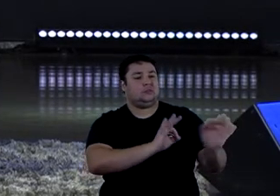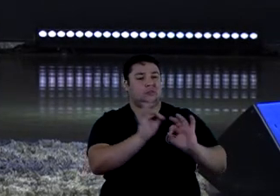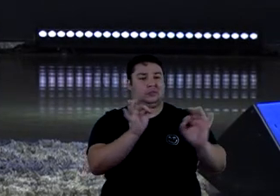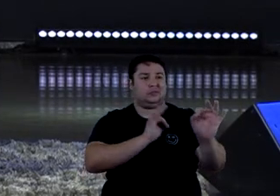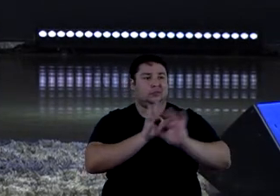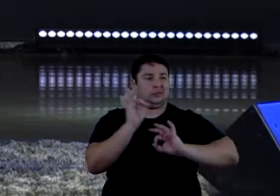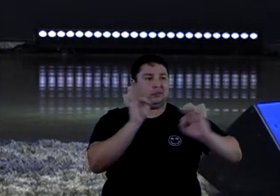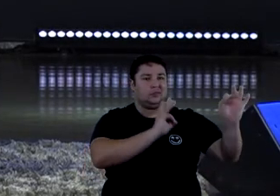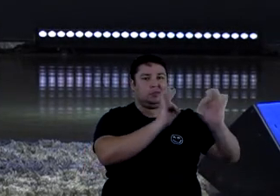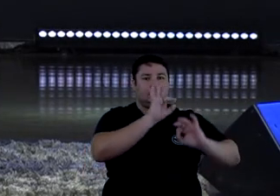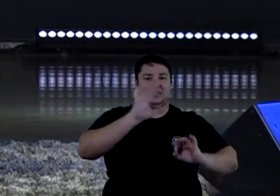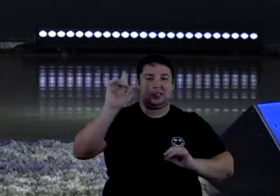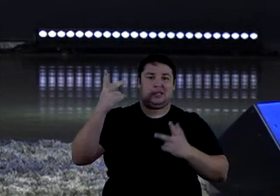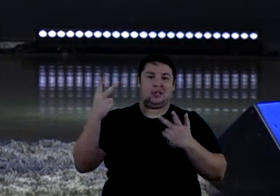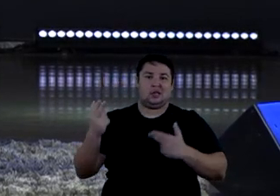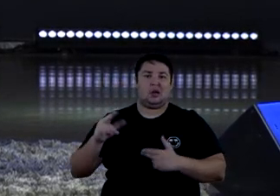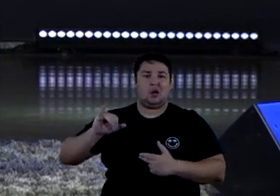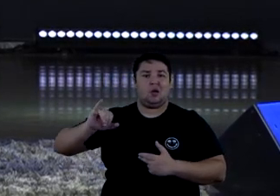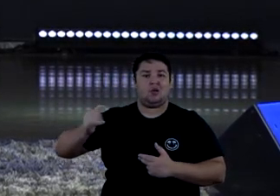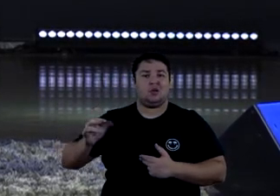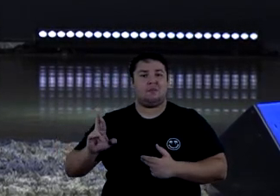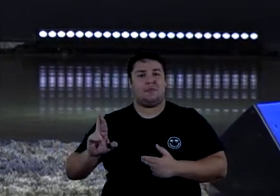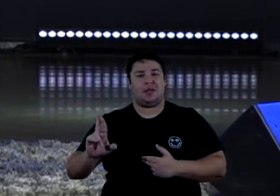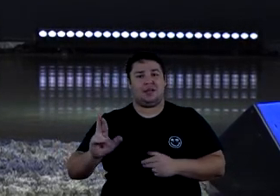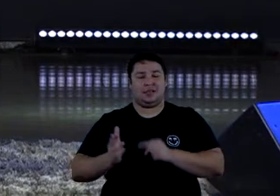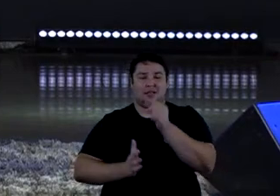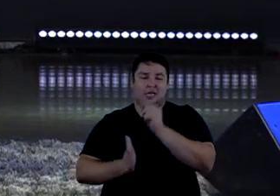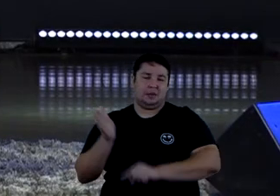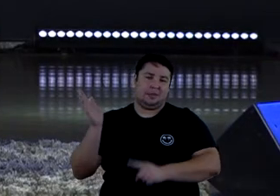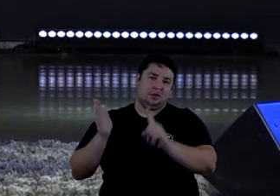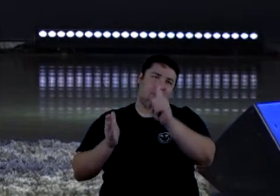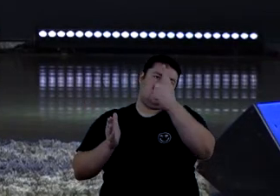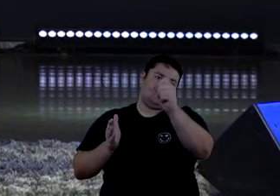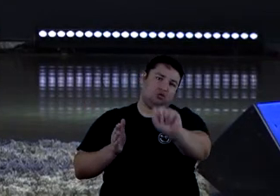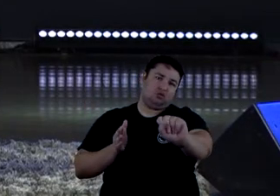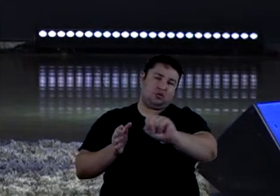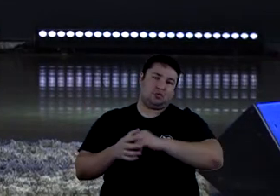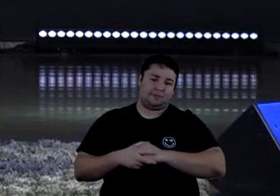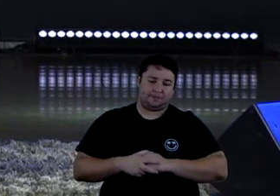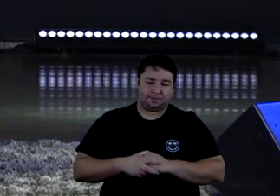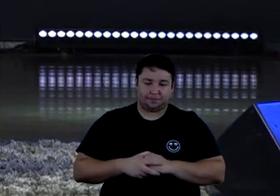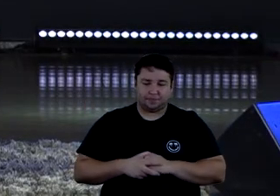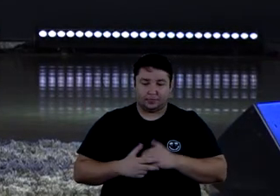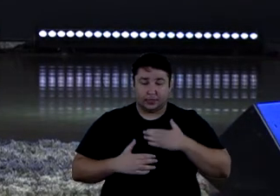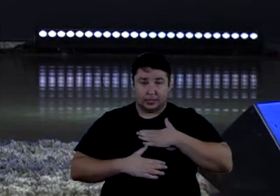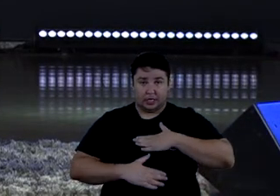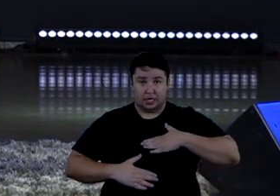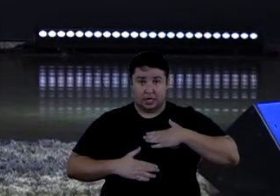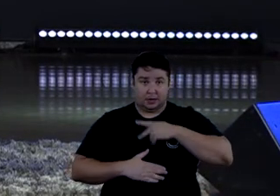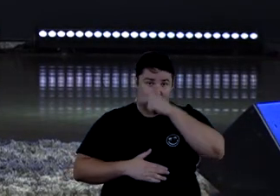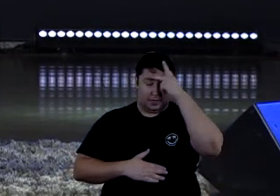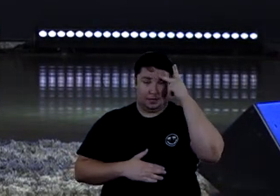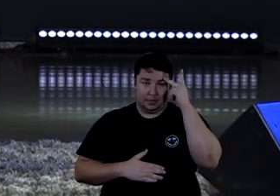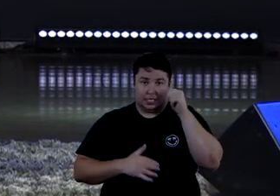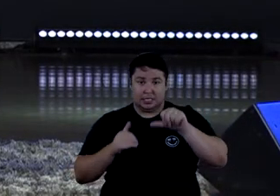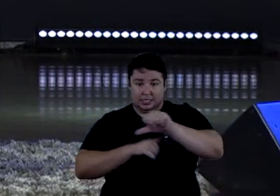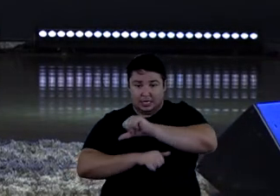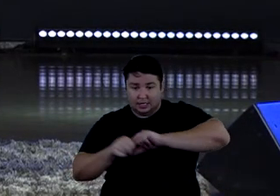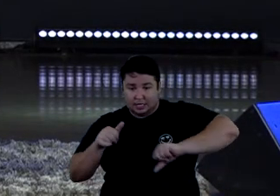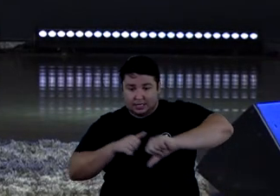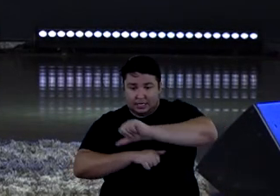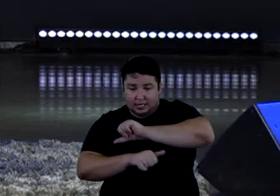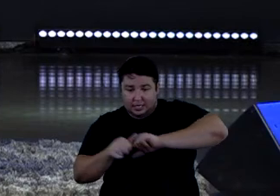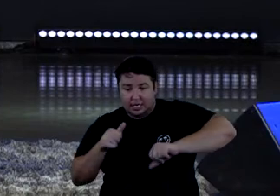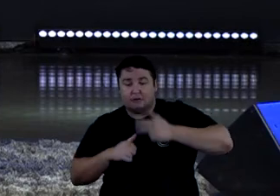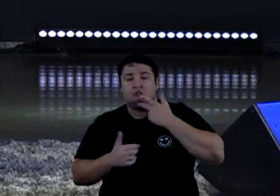diz lá em Jeremias capítulo 18. Queridos, uma pessoa que está em transformação, e eu não